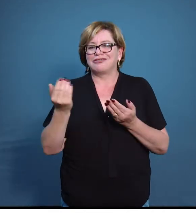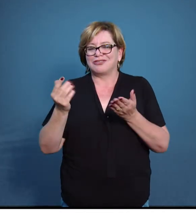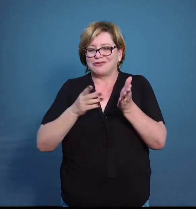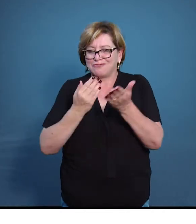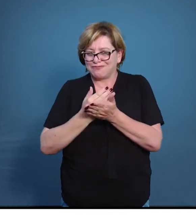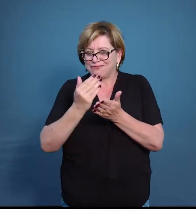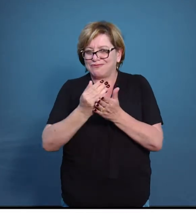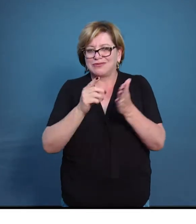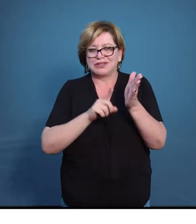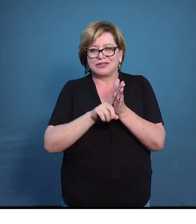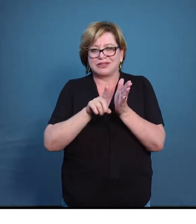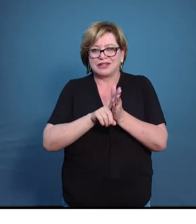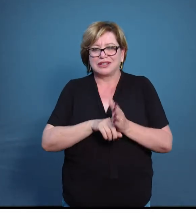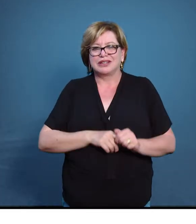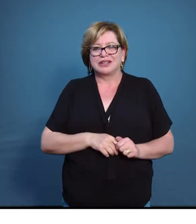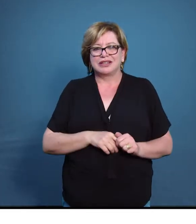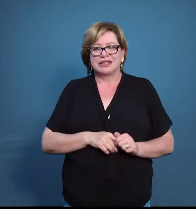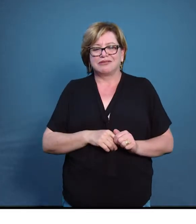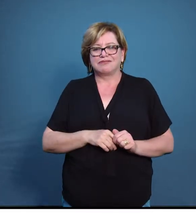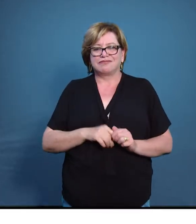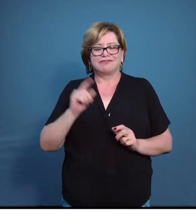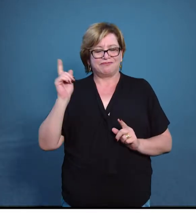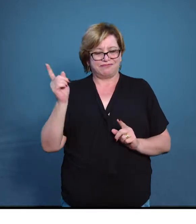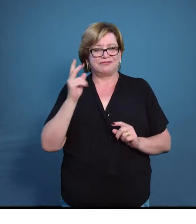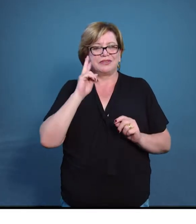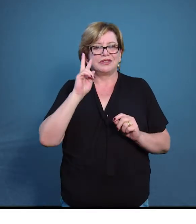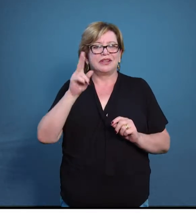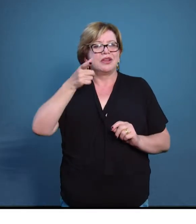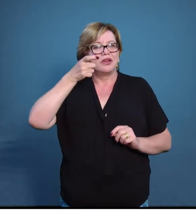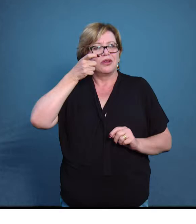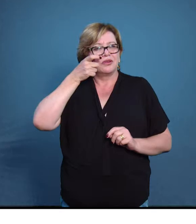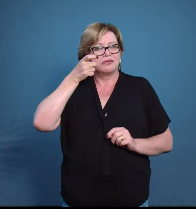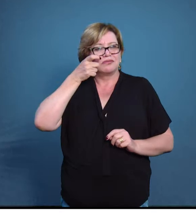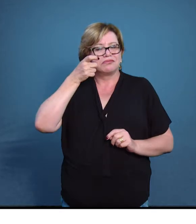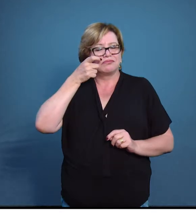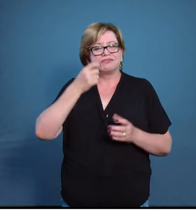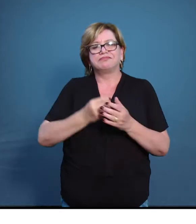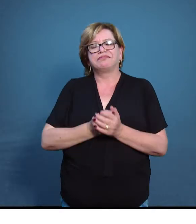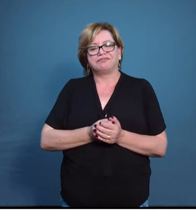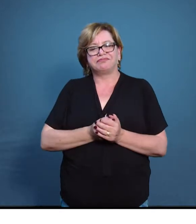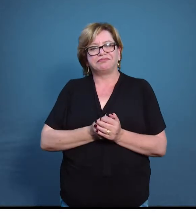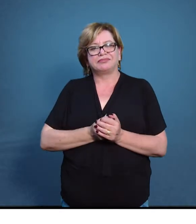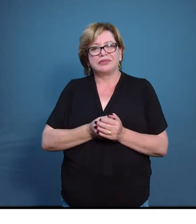fazer. Com a segunda imagem na tela, observe-a atentamente.